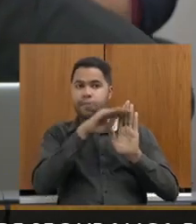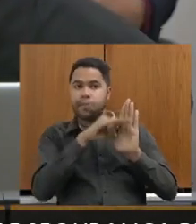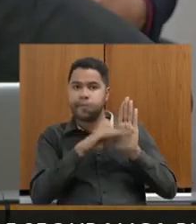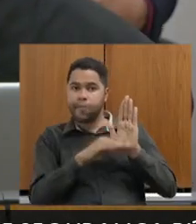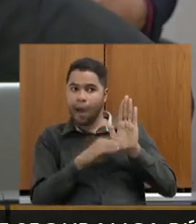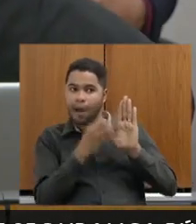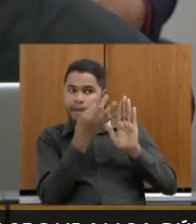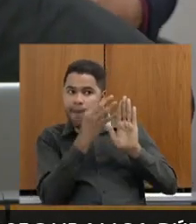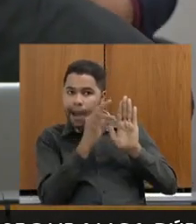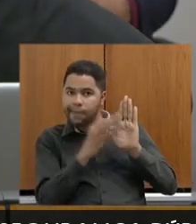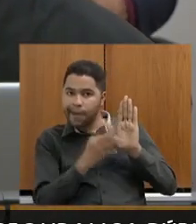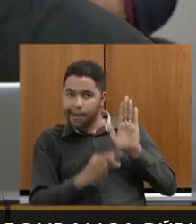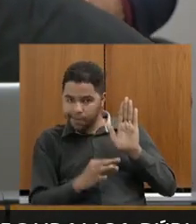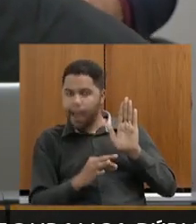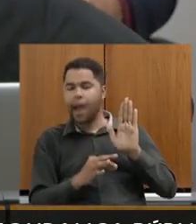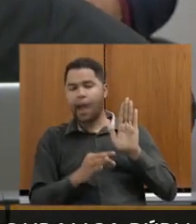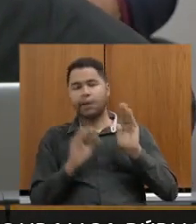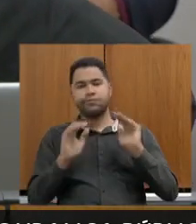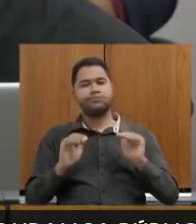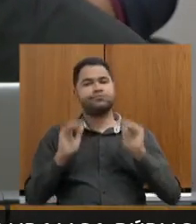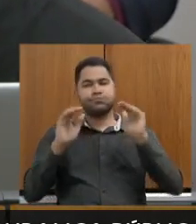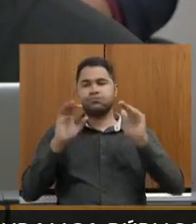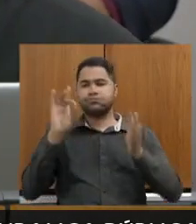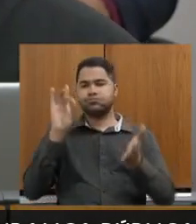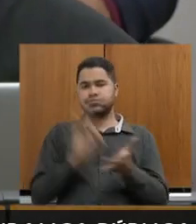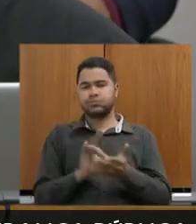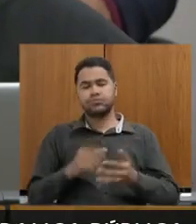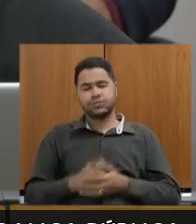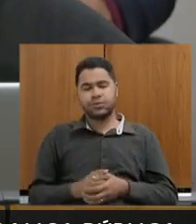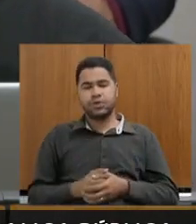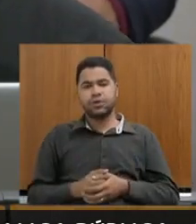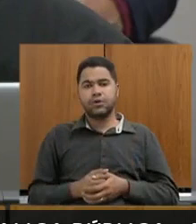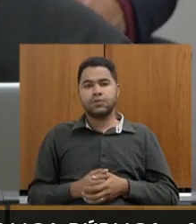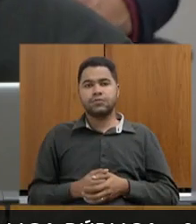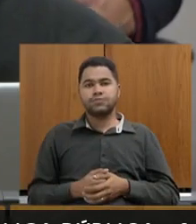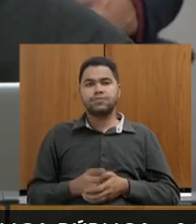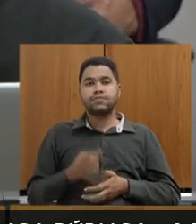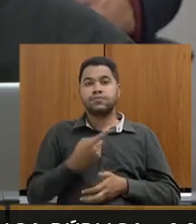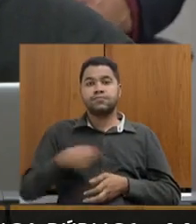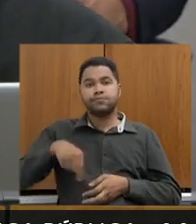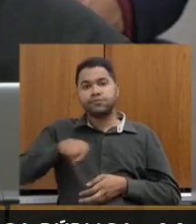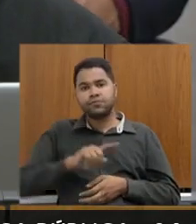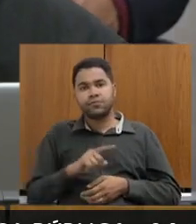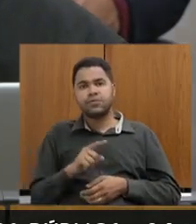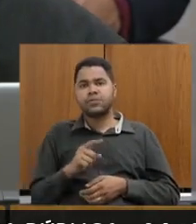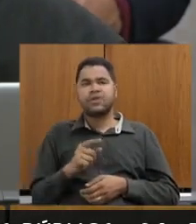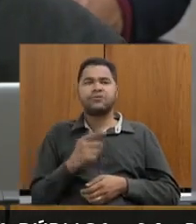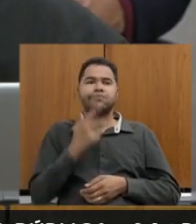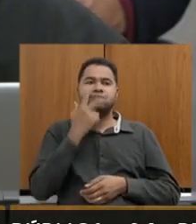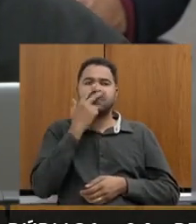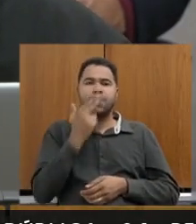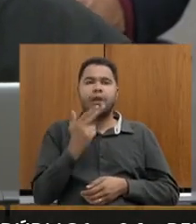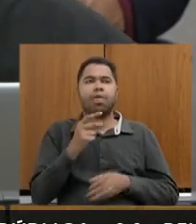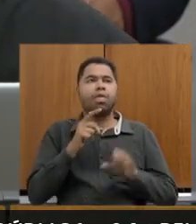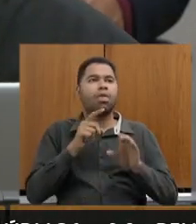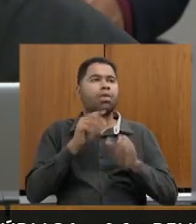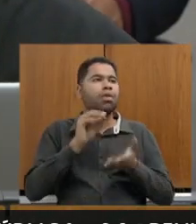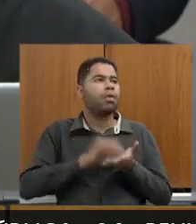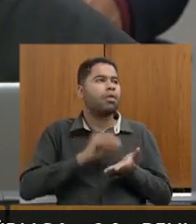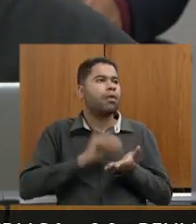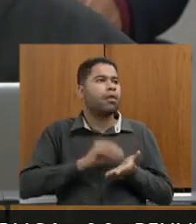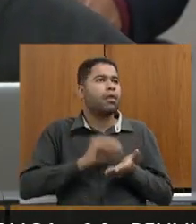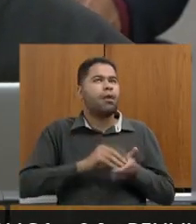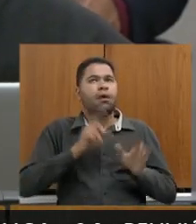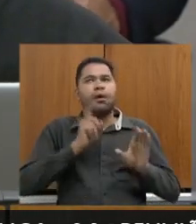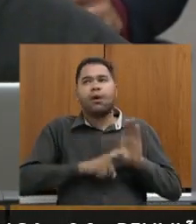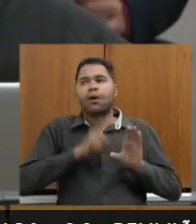ali a promoção fosse automática E assim a gente acabaria com essa pendência nessa